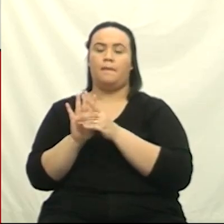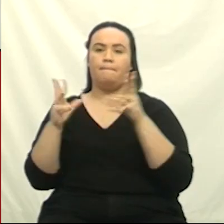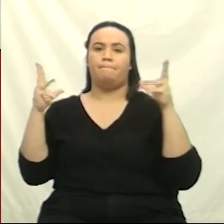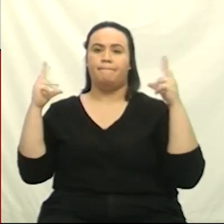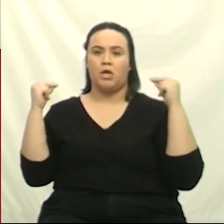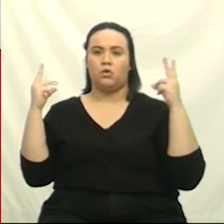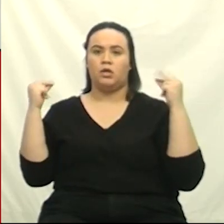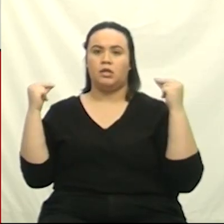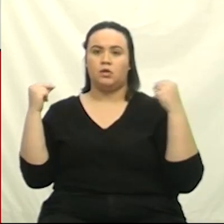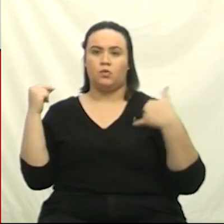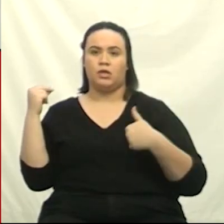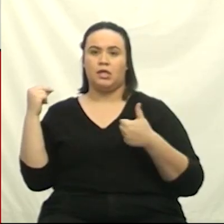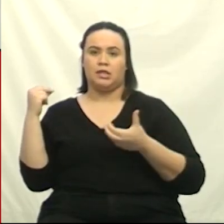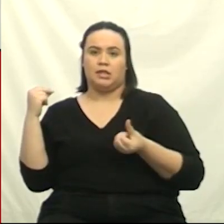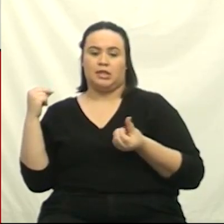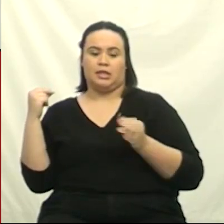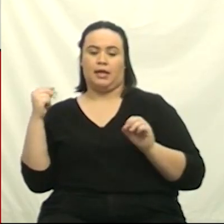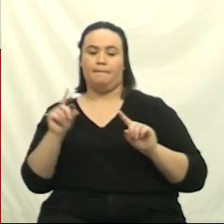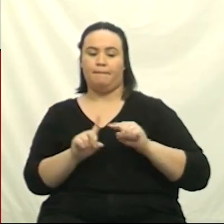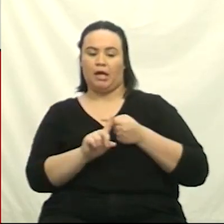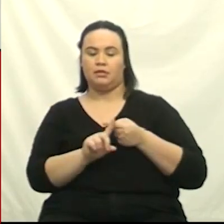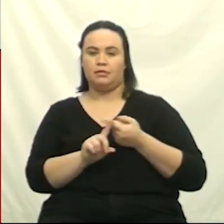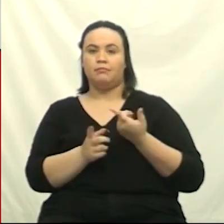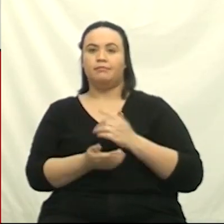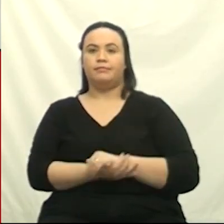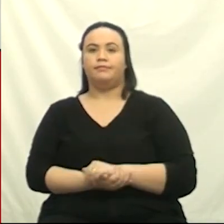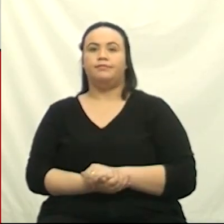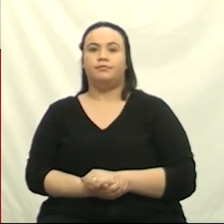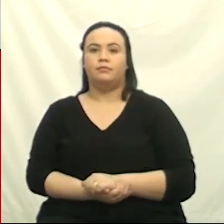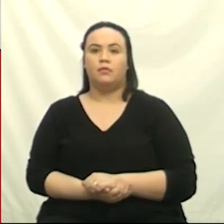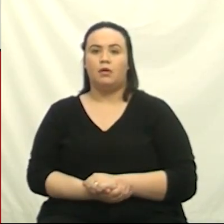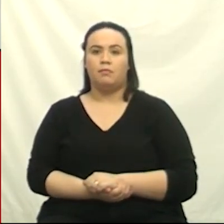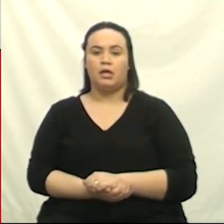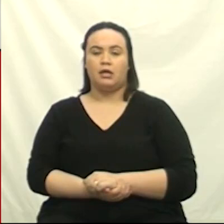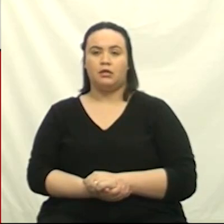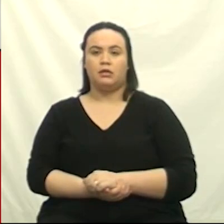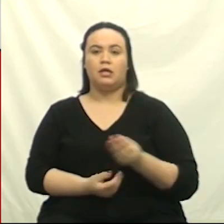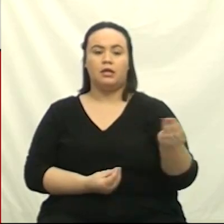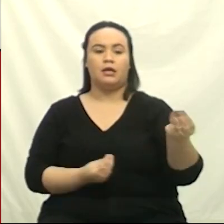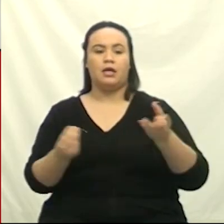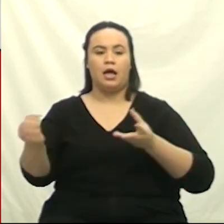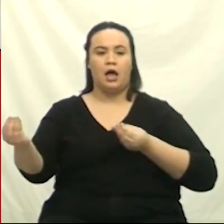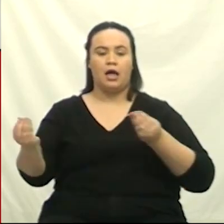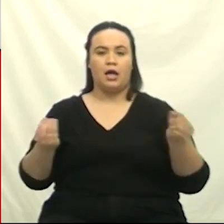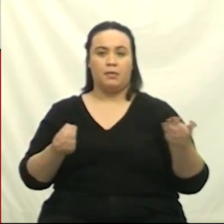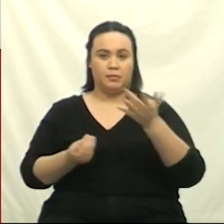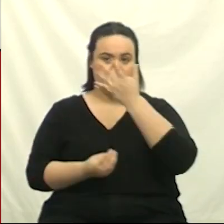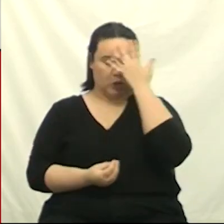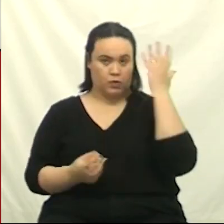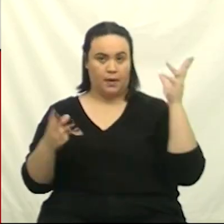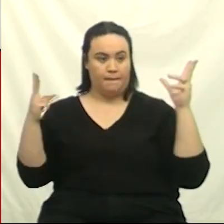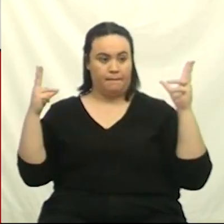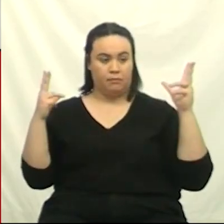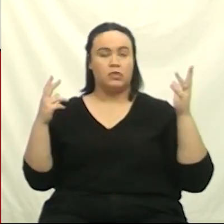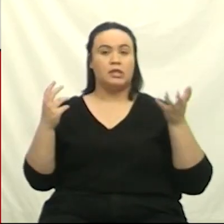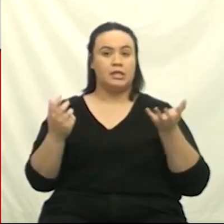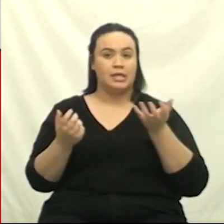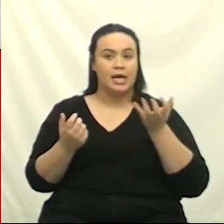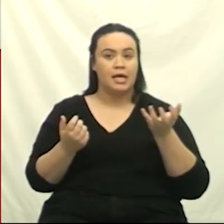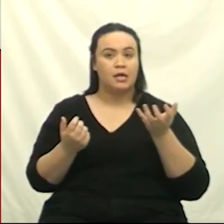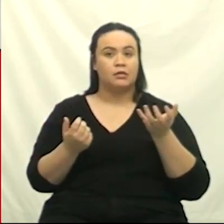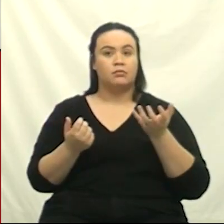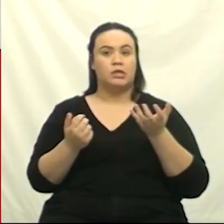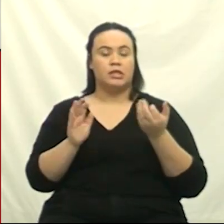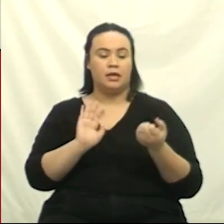com idade superior a 60 anos de distribuição gratuita para os motoristas que quiserem